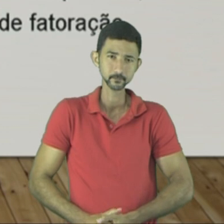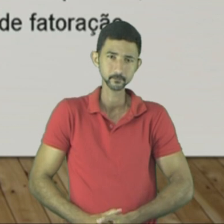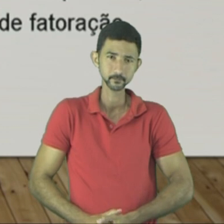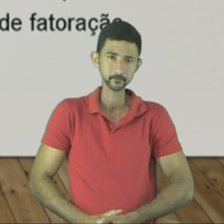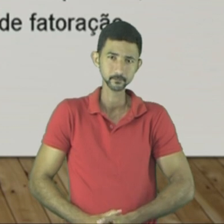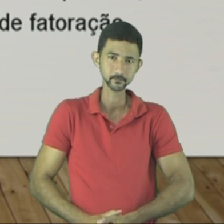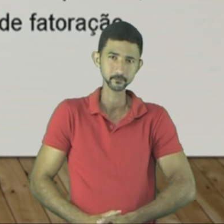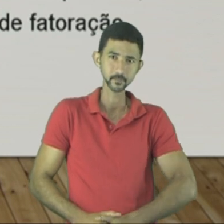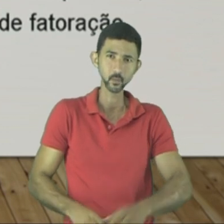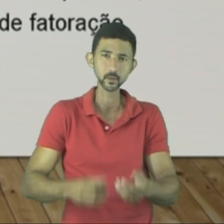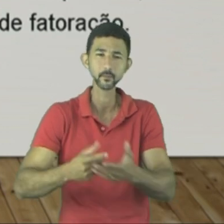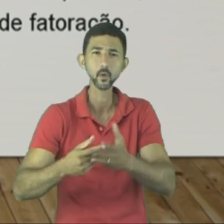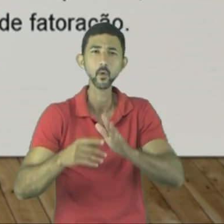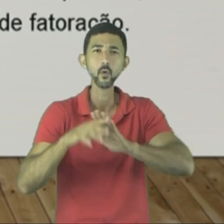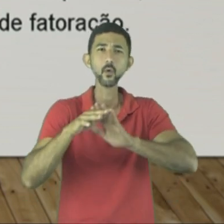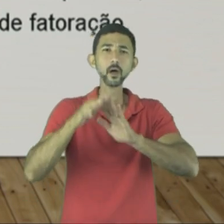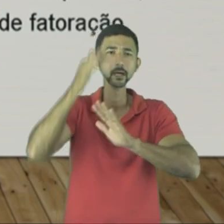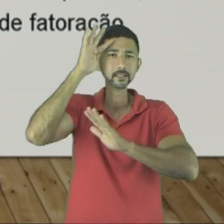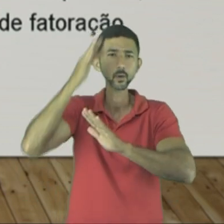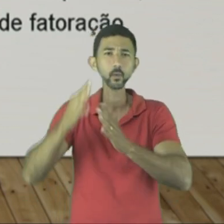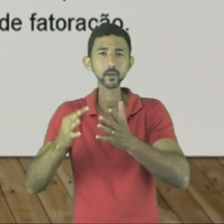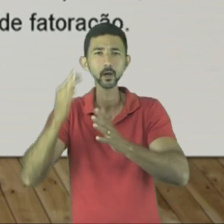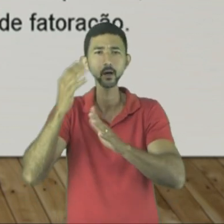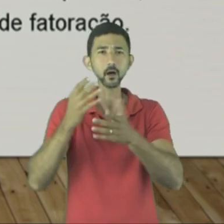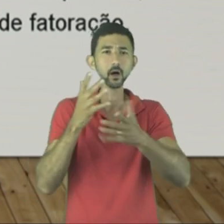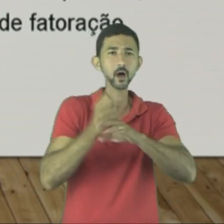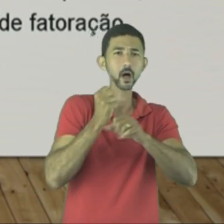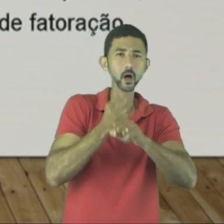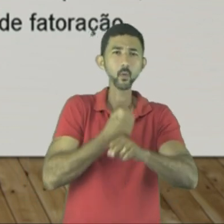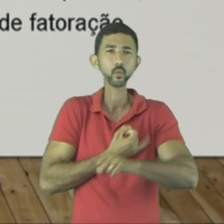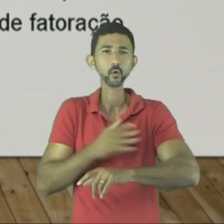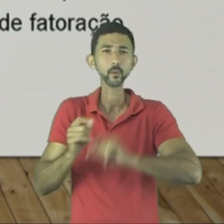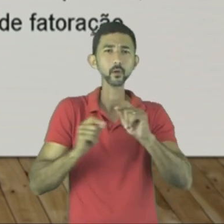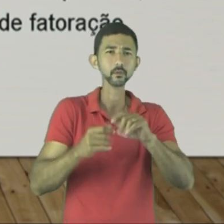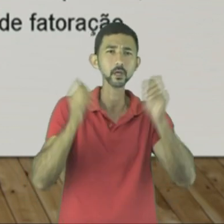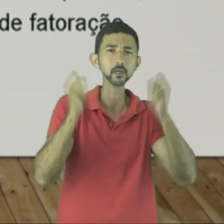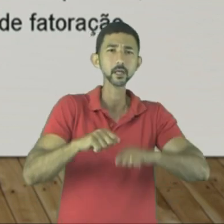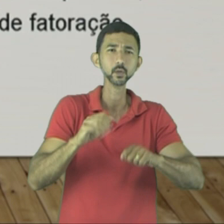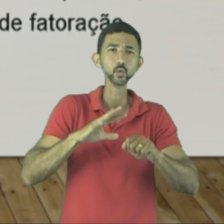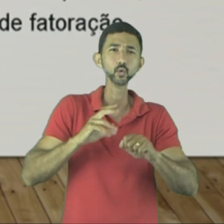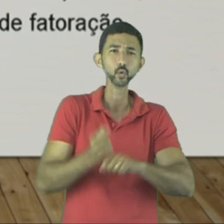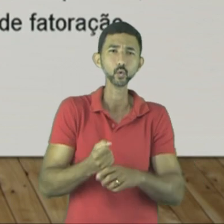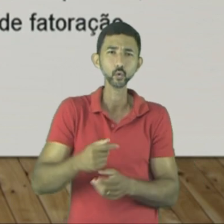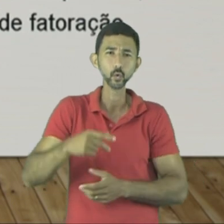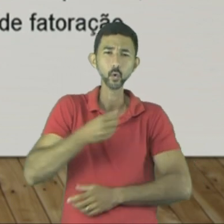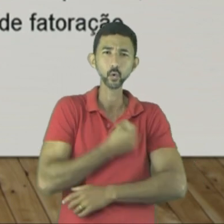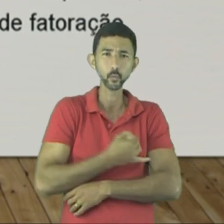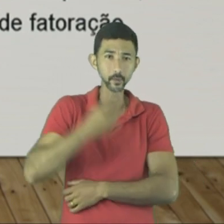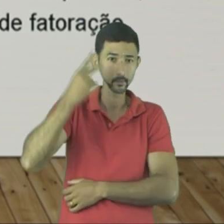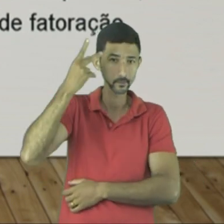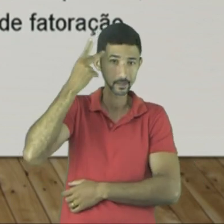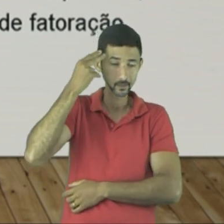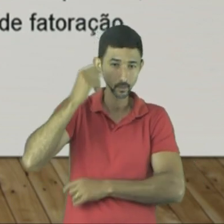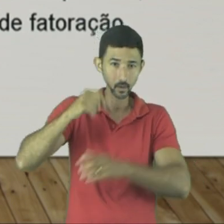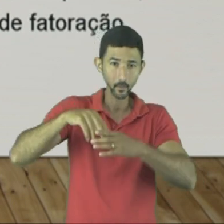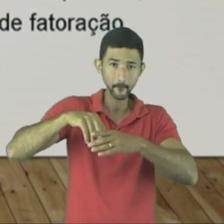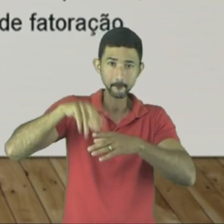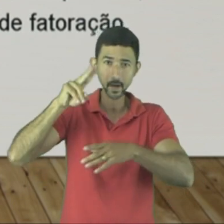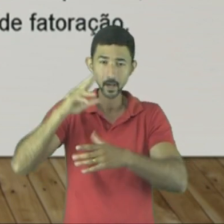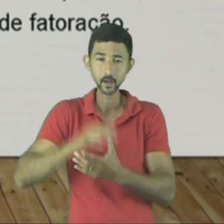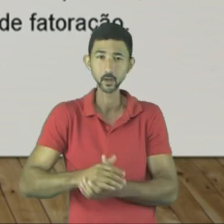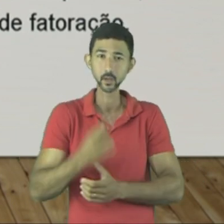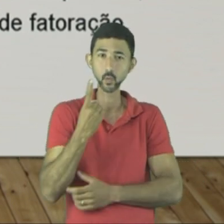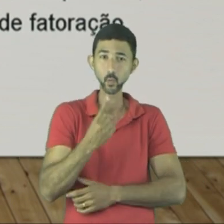da aritmética faz parte da teoria dos números, né? E garante que todo número natural maior que 1 ou